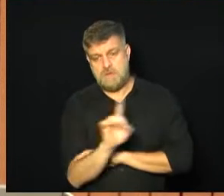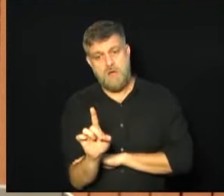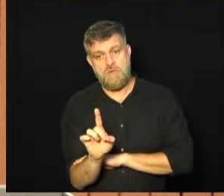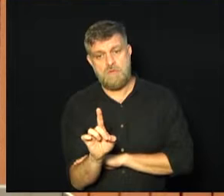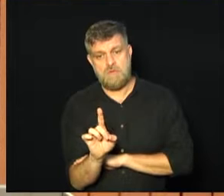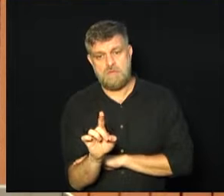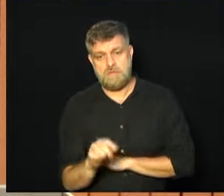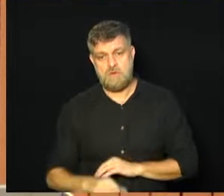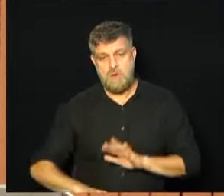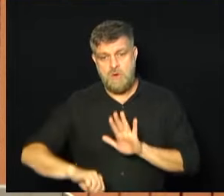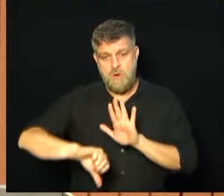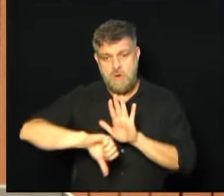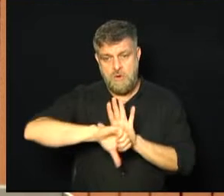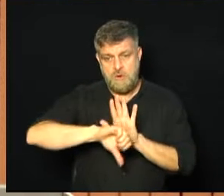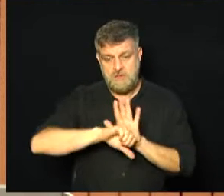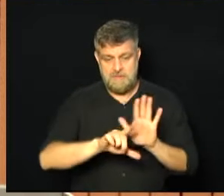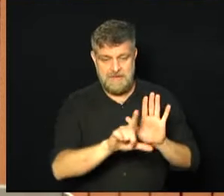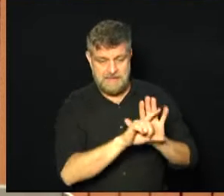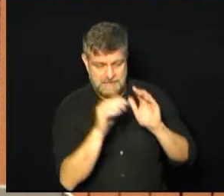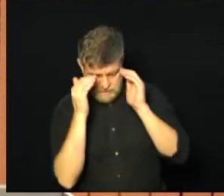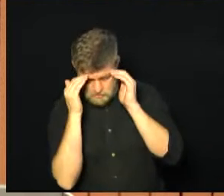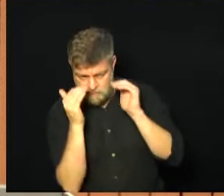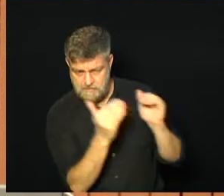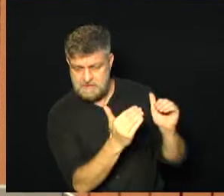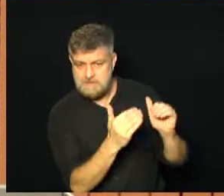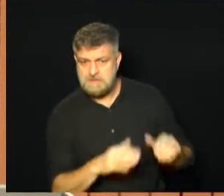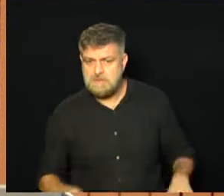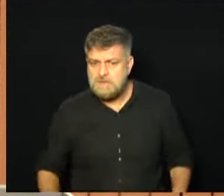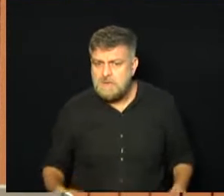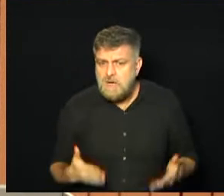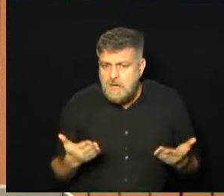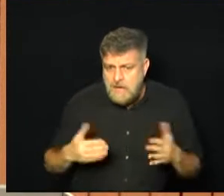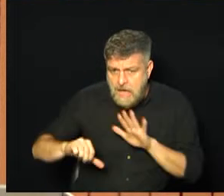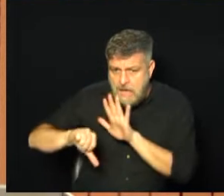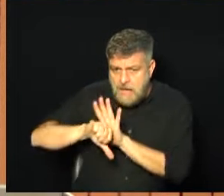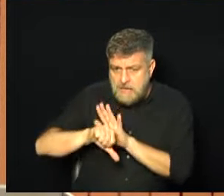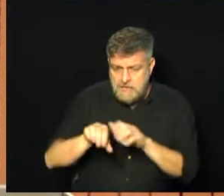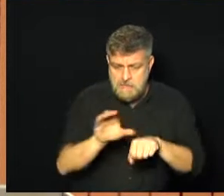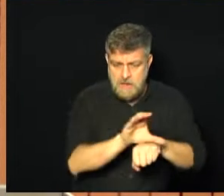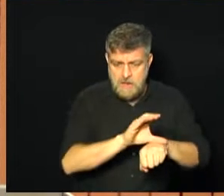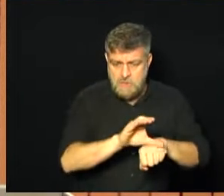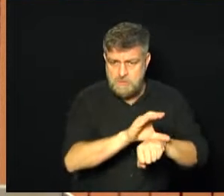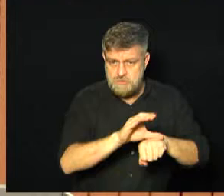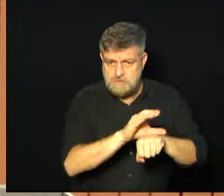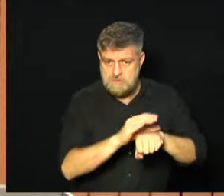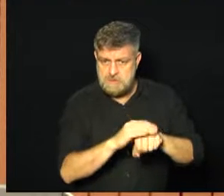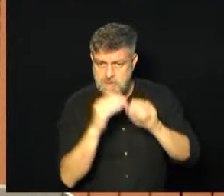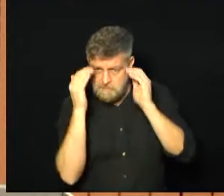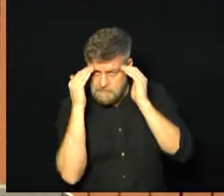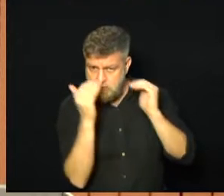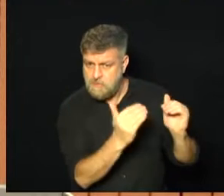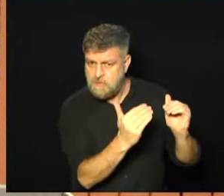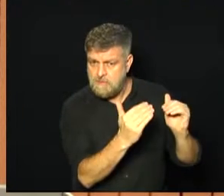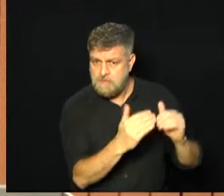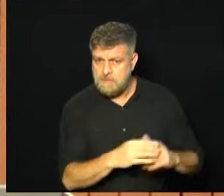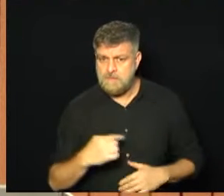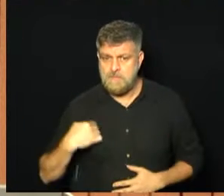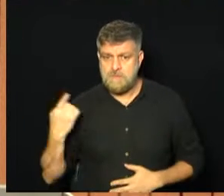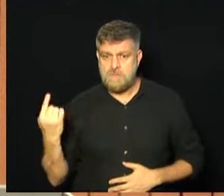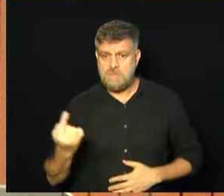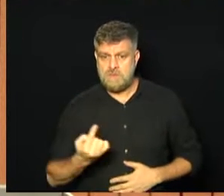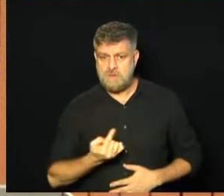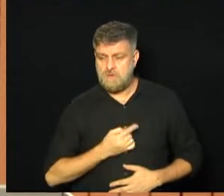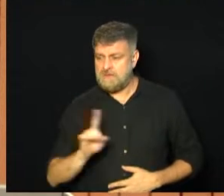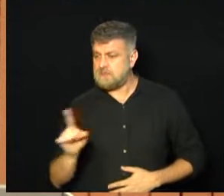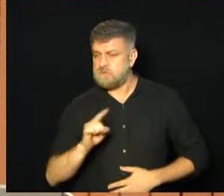O crime de obedecer à lei, o crime de seguir a Constituição, de não sermos